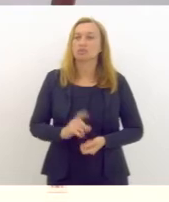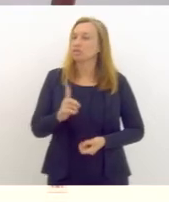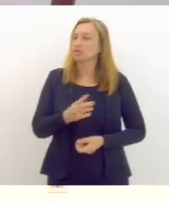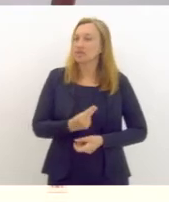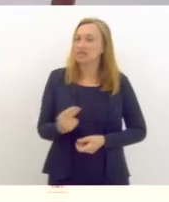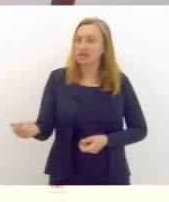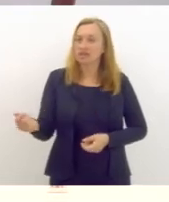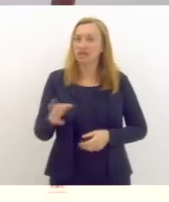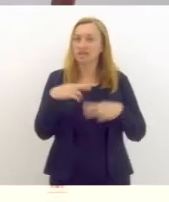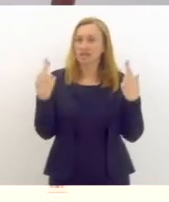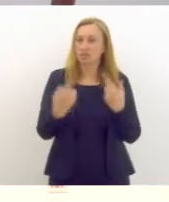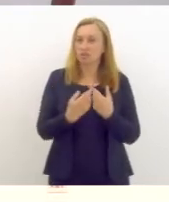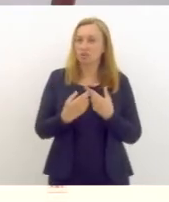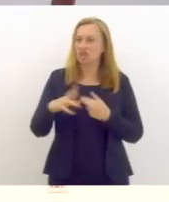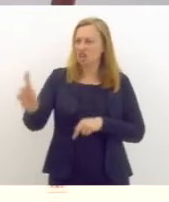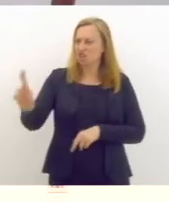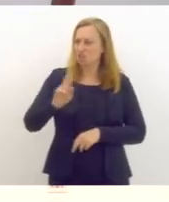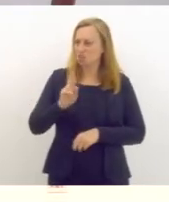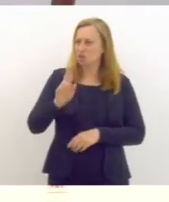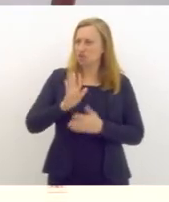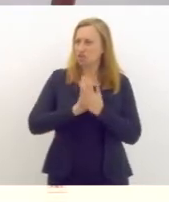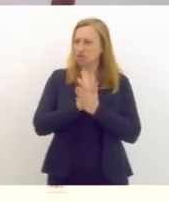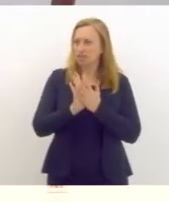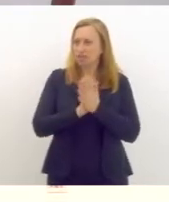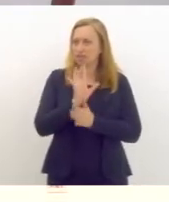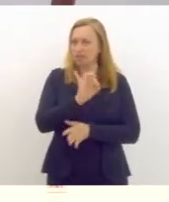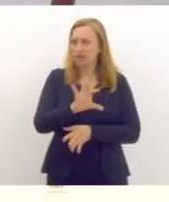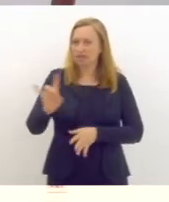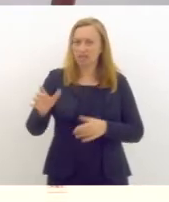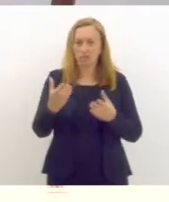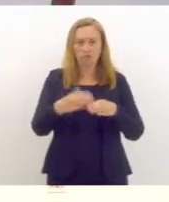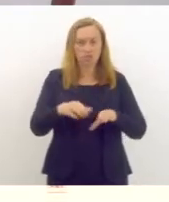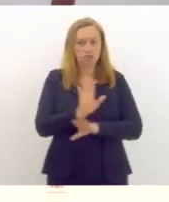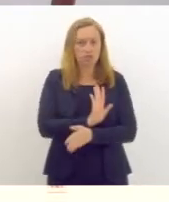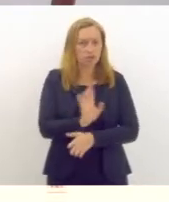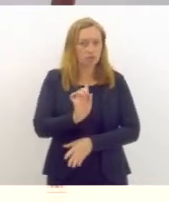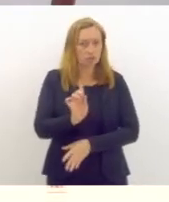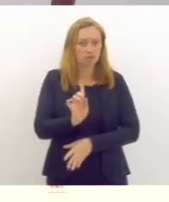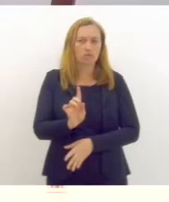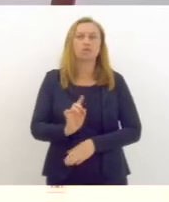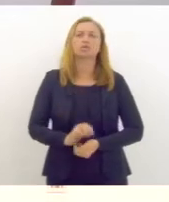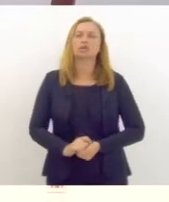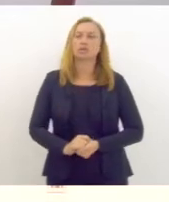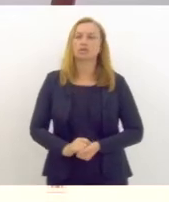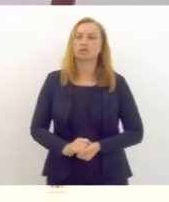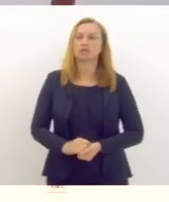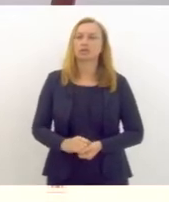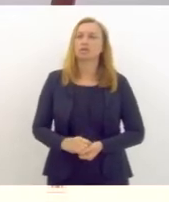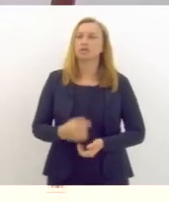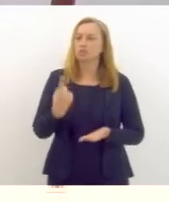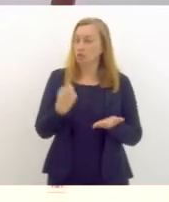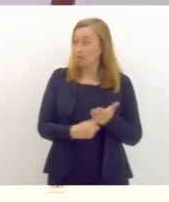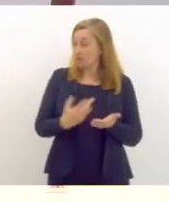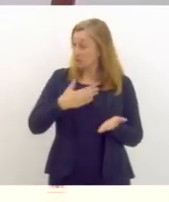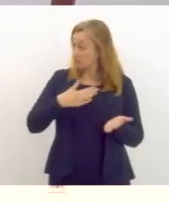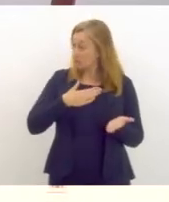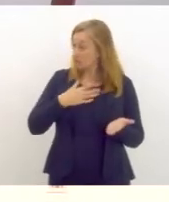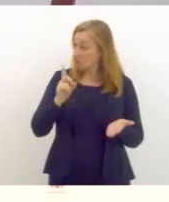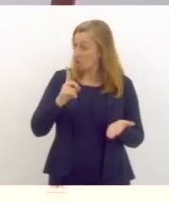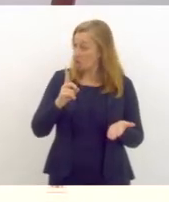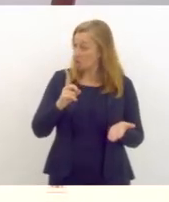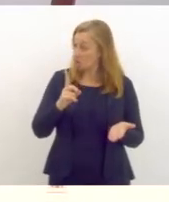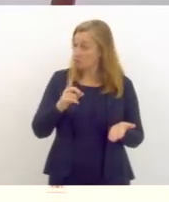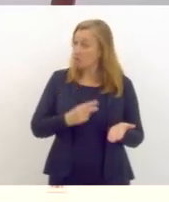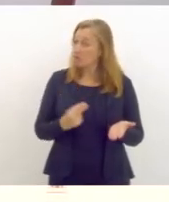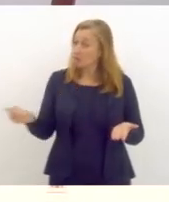sair daqui dessa reunião sem uma resposta concreta para cada concurso e essa é uma garantia que eu tô dando e eu não vou me contentar em sair daqui sem